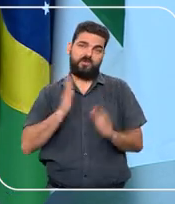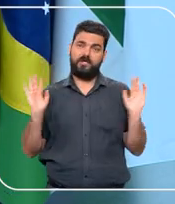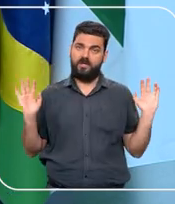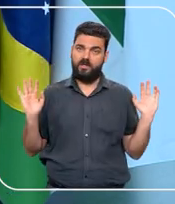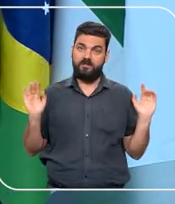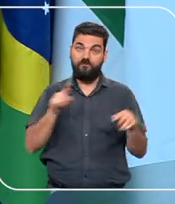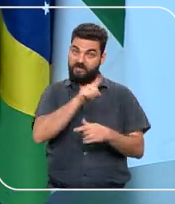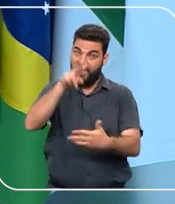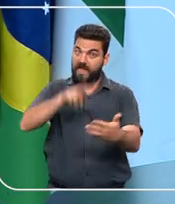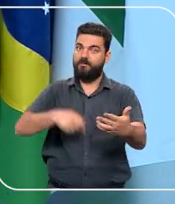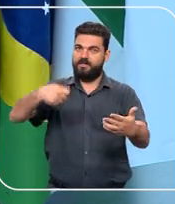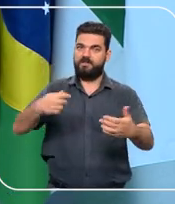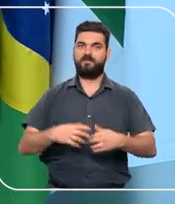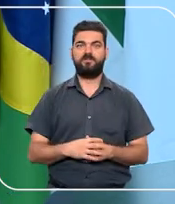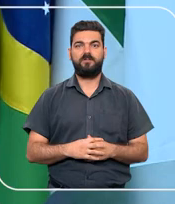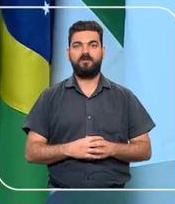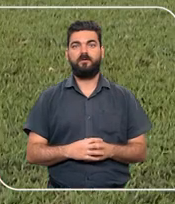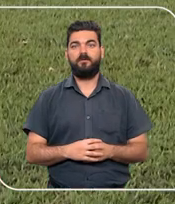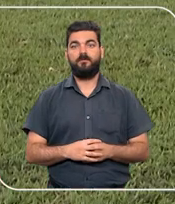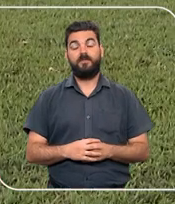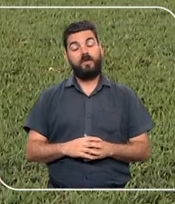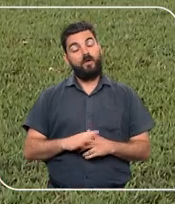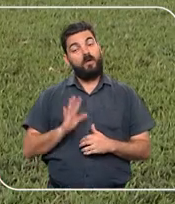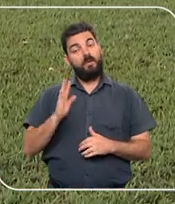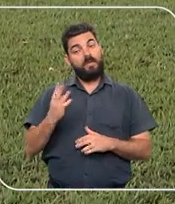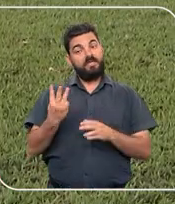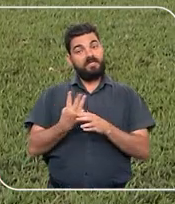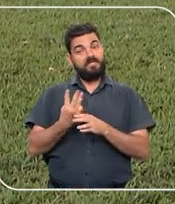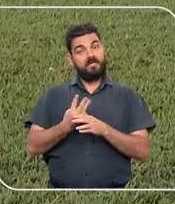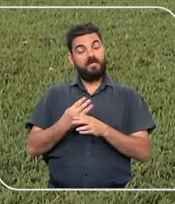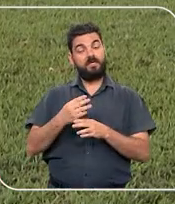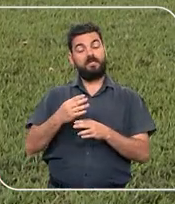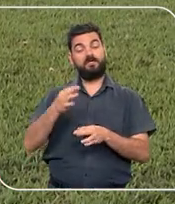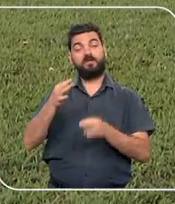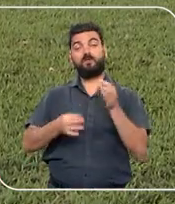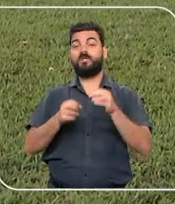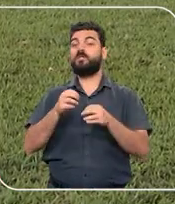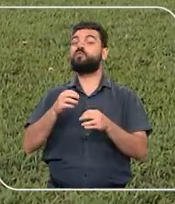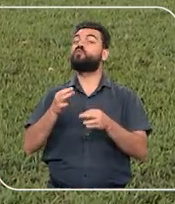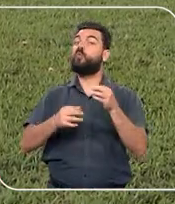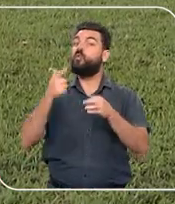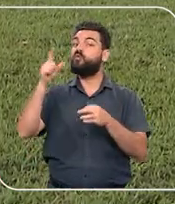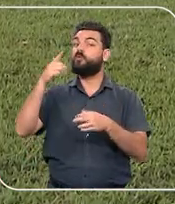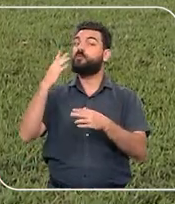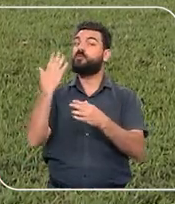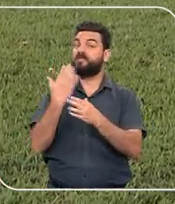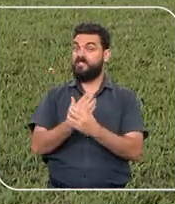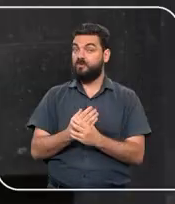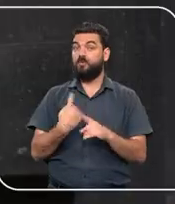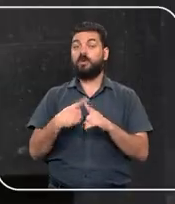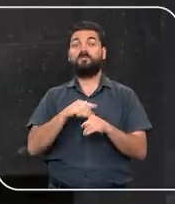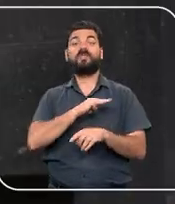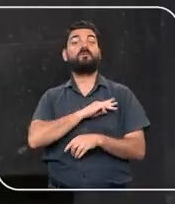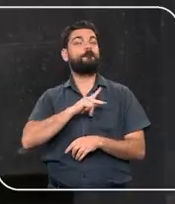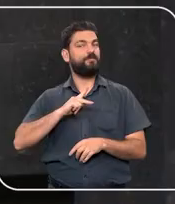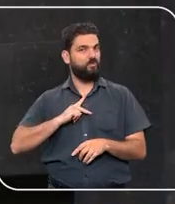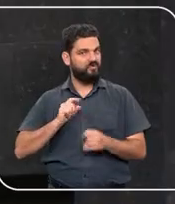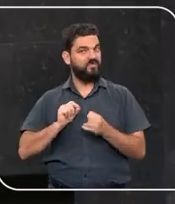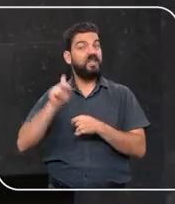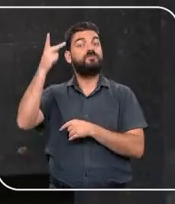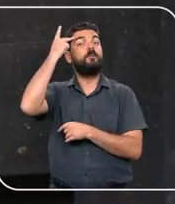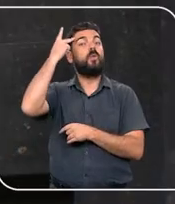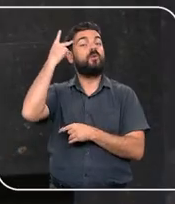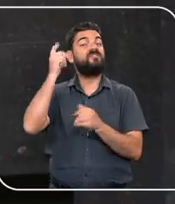que mais se encaixa ali eh ao perfil dele mas a terceira turma do STJ julgou uma ação civil pública movida pelo